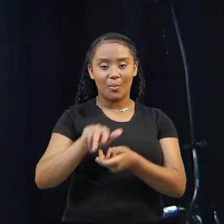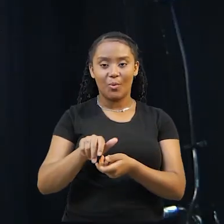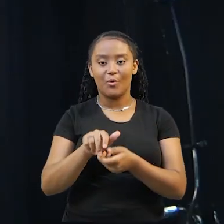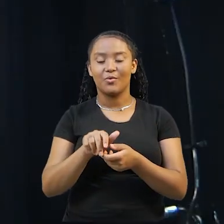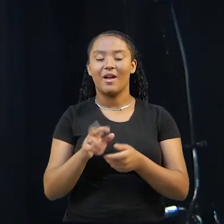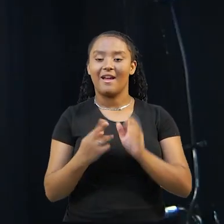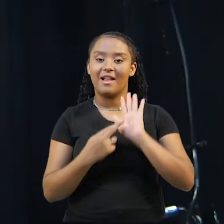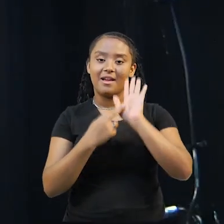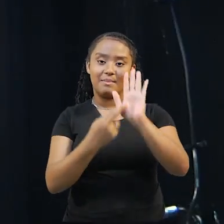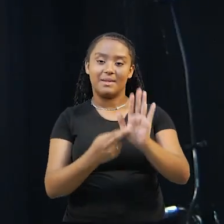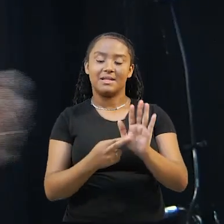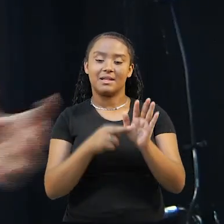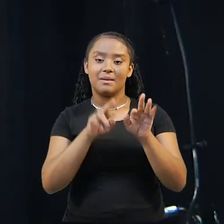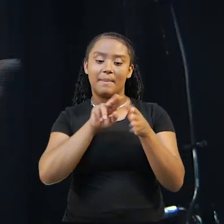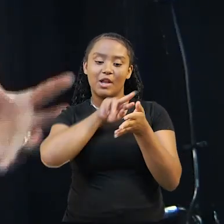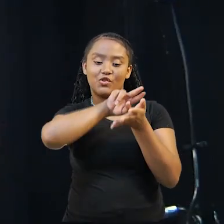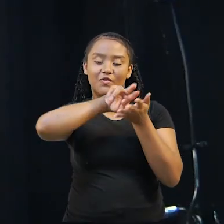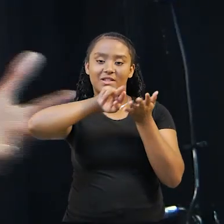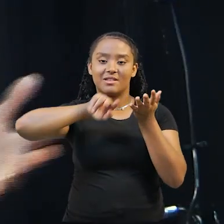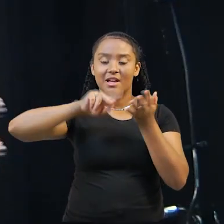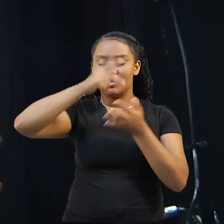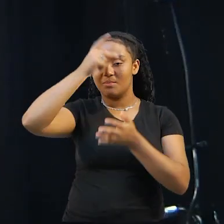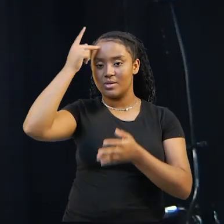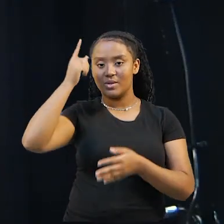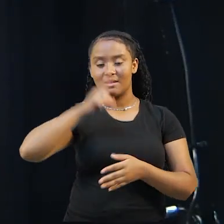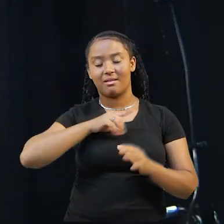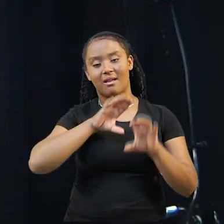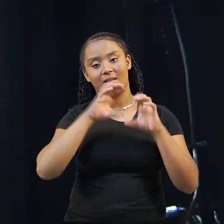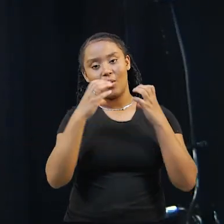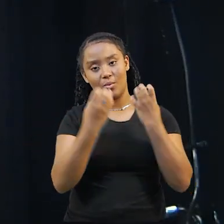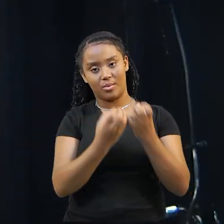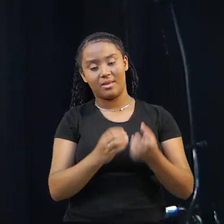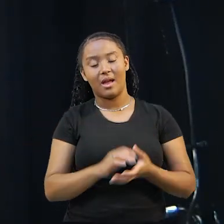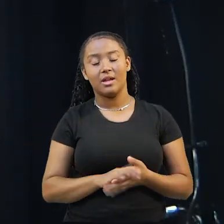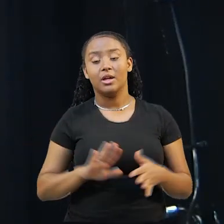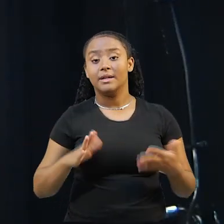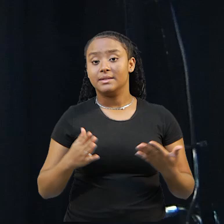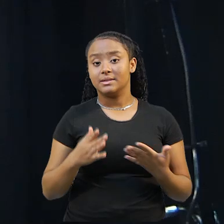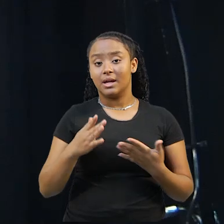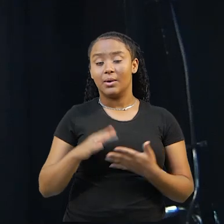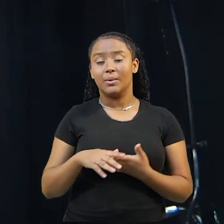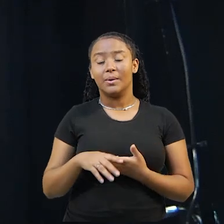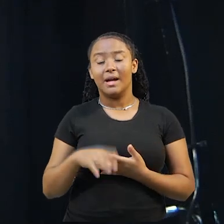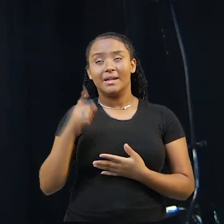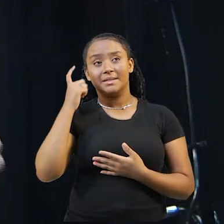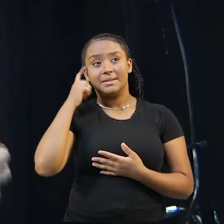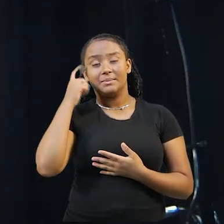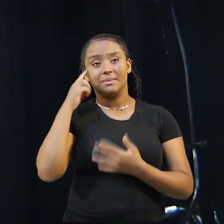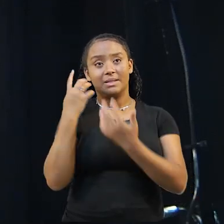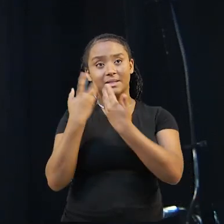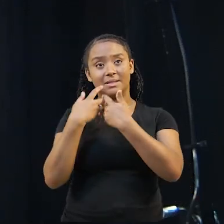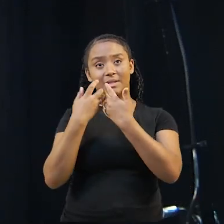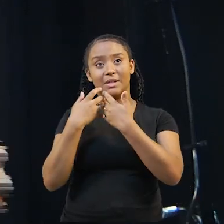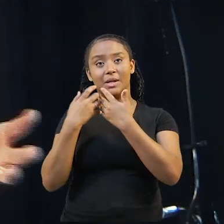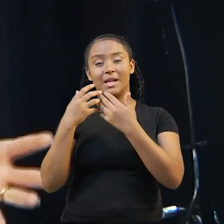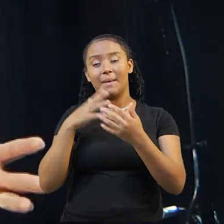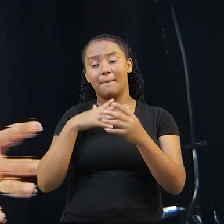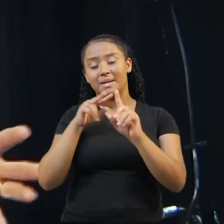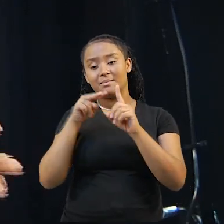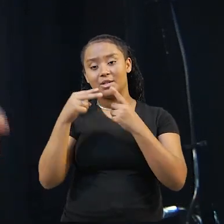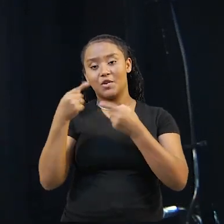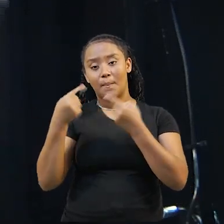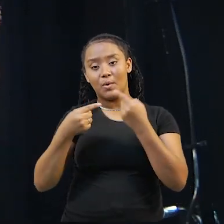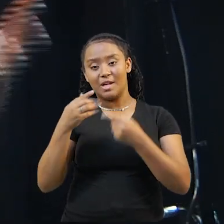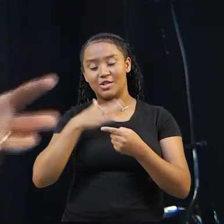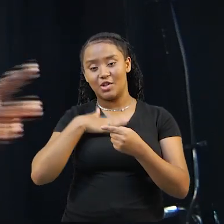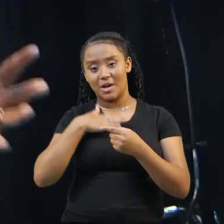é representada pela diversidade de pessoas que a gente tem na nossa comunidade. Então, talvez o lado político principal tenha